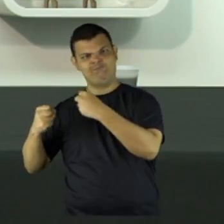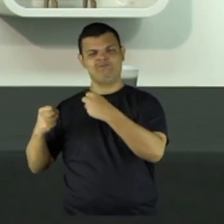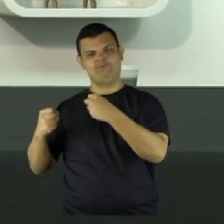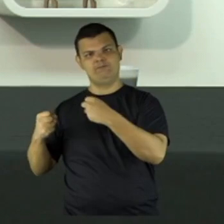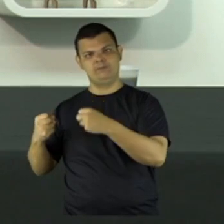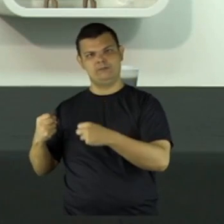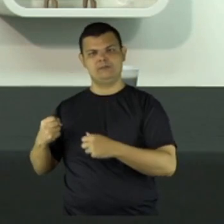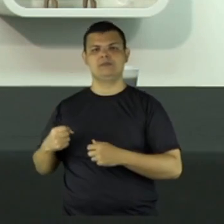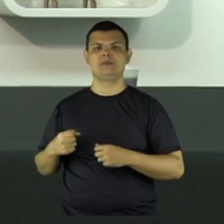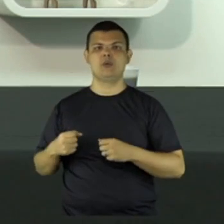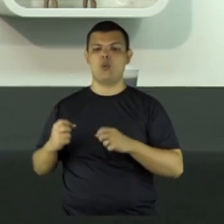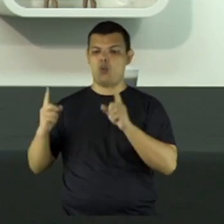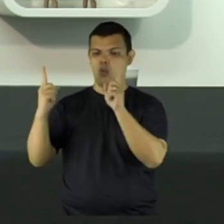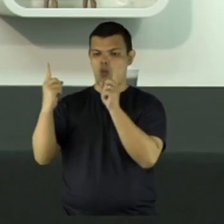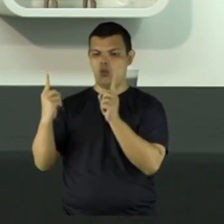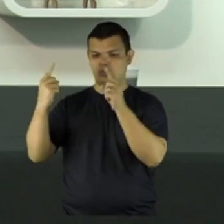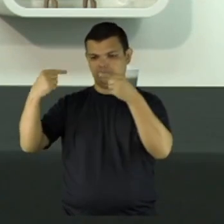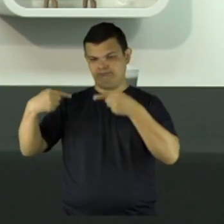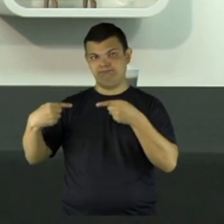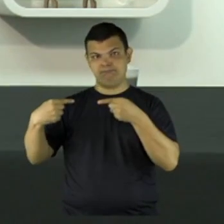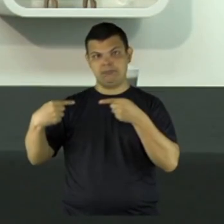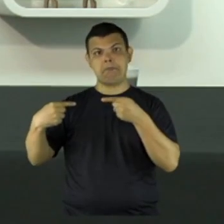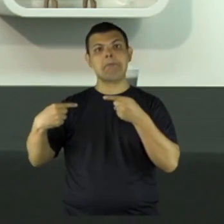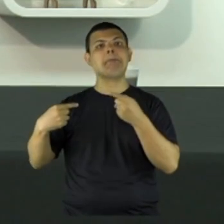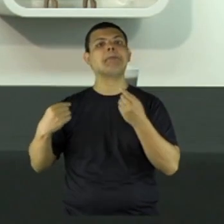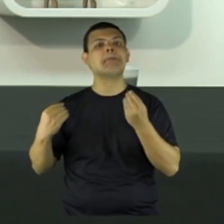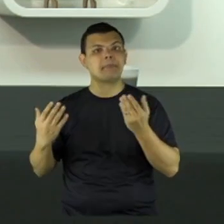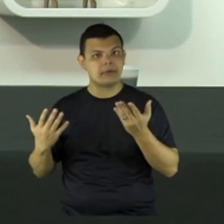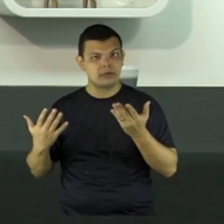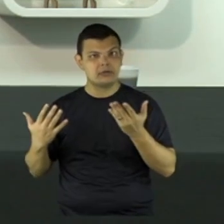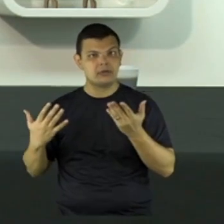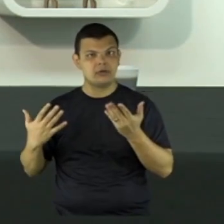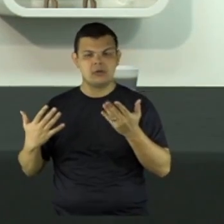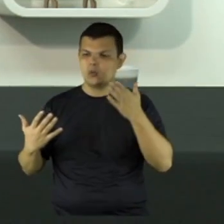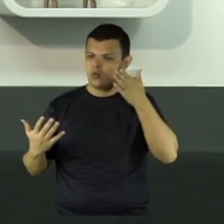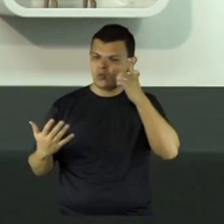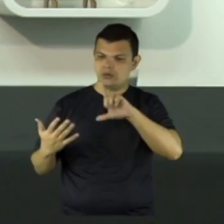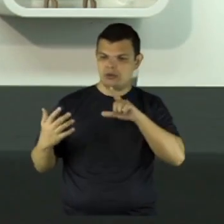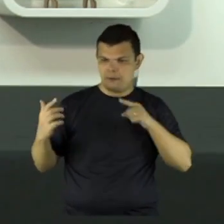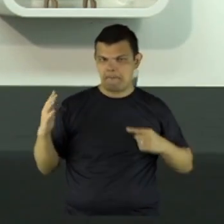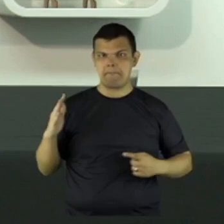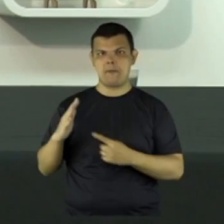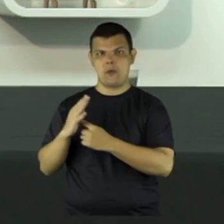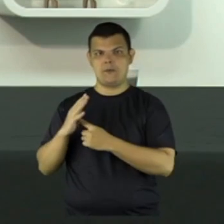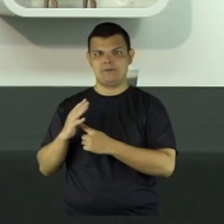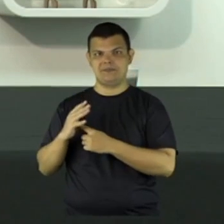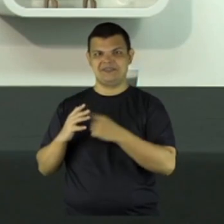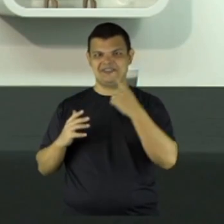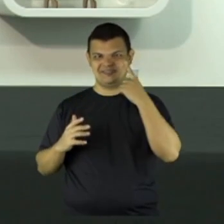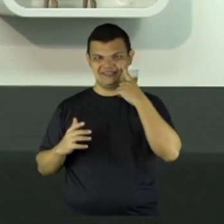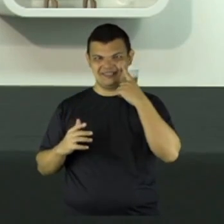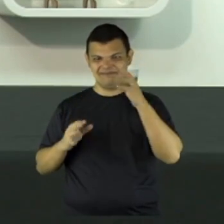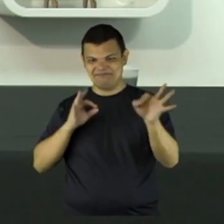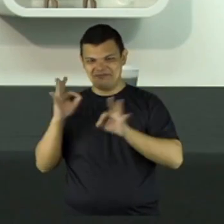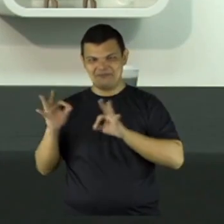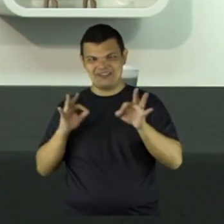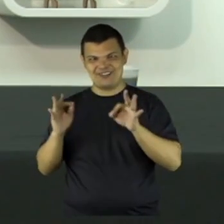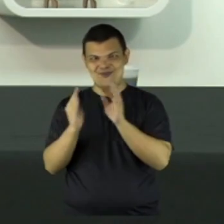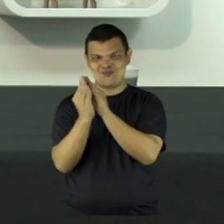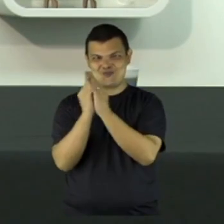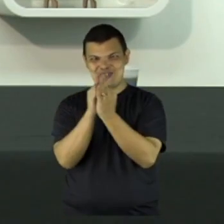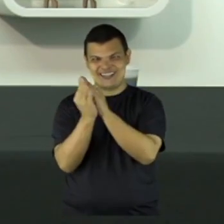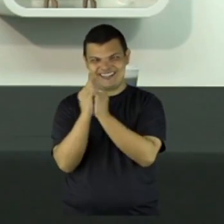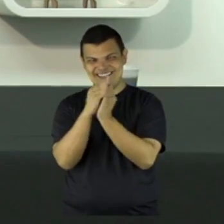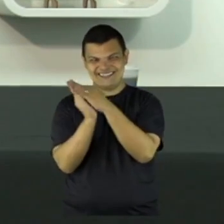o outro lutador para que ele consiga atingir o objetivo. Vocês viram lá que eu improvisei o boneco?